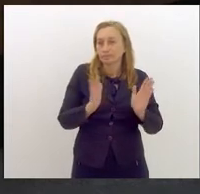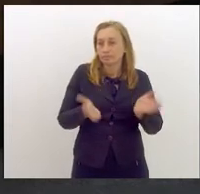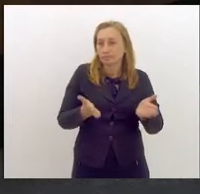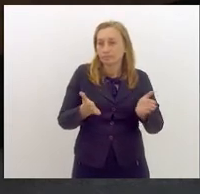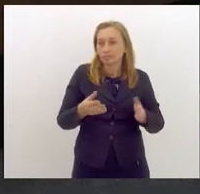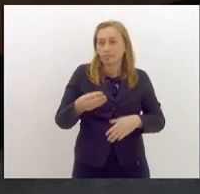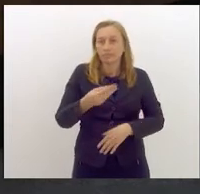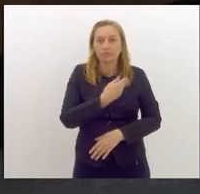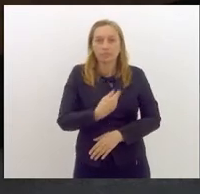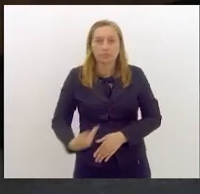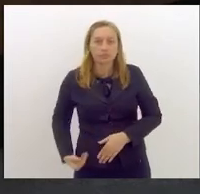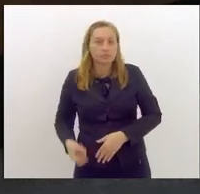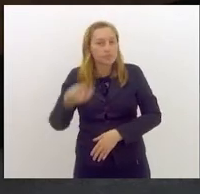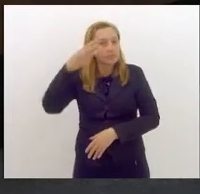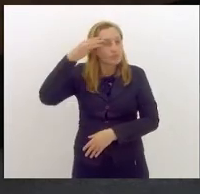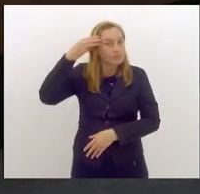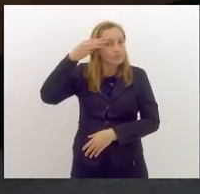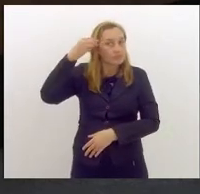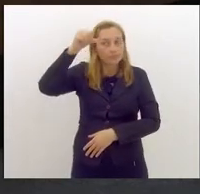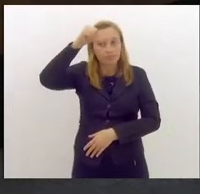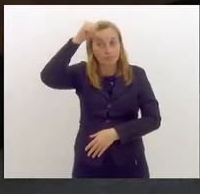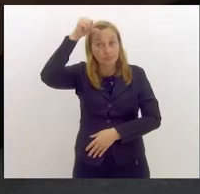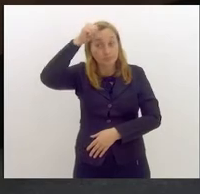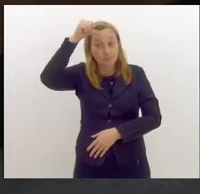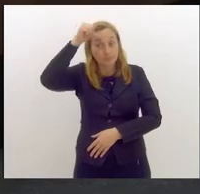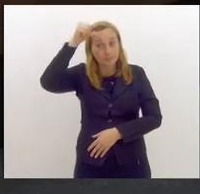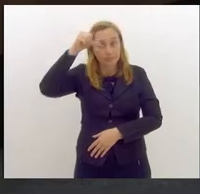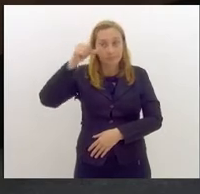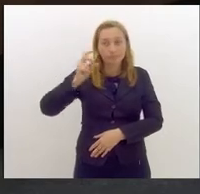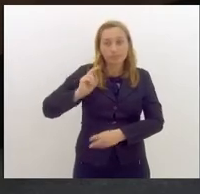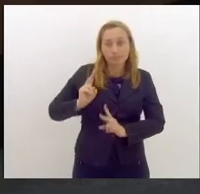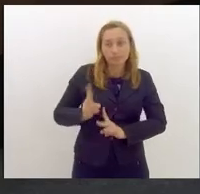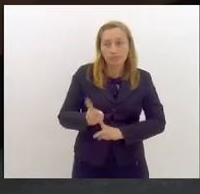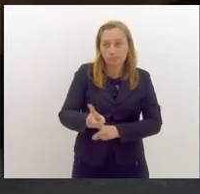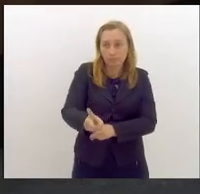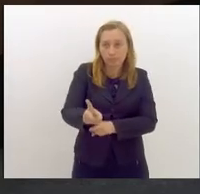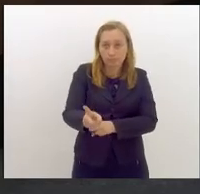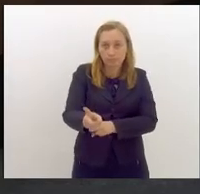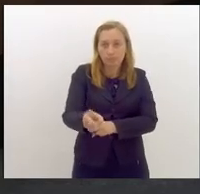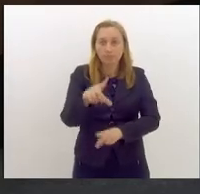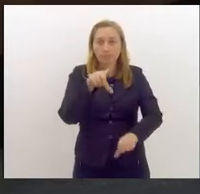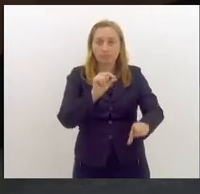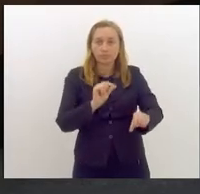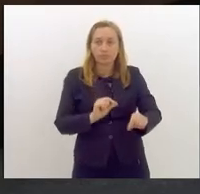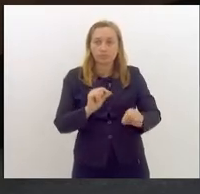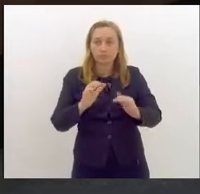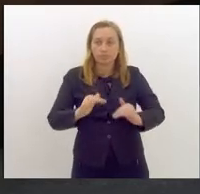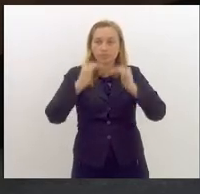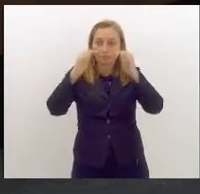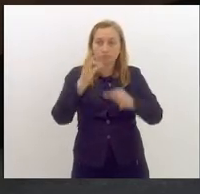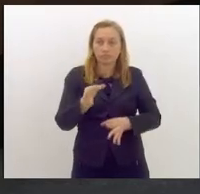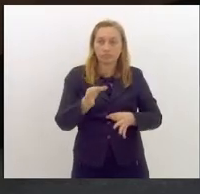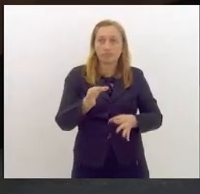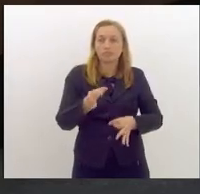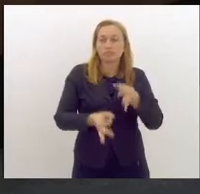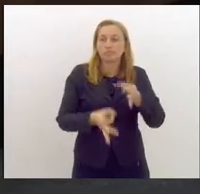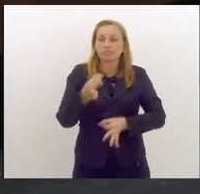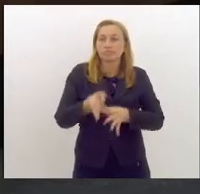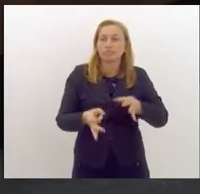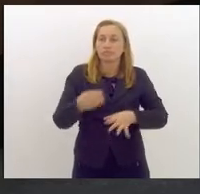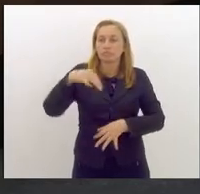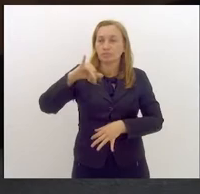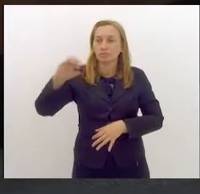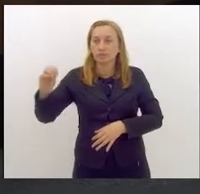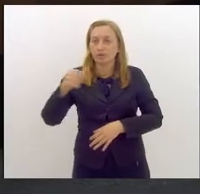vício nem o governo Cláudio Castro deram consequência a decisão do supremo de maio de 2019 que